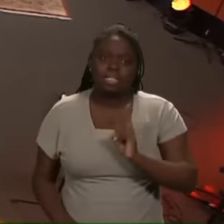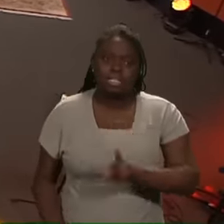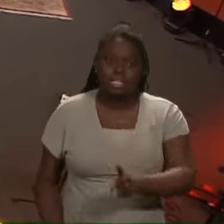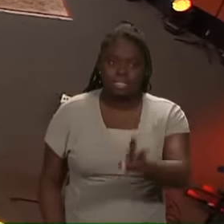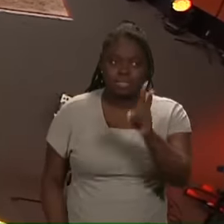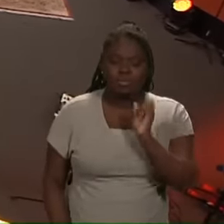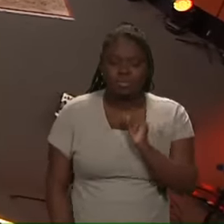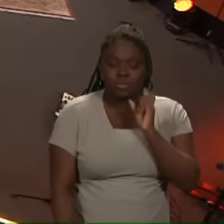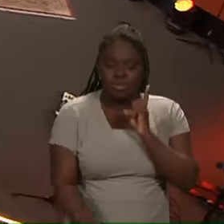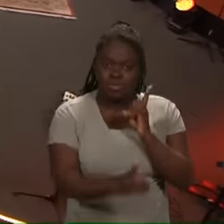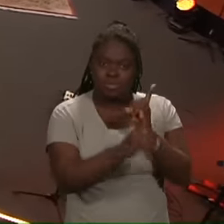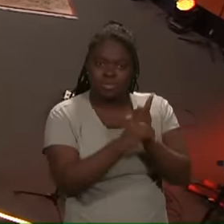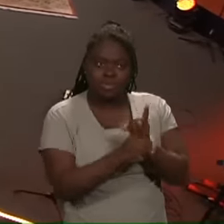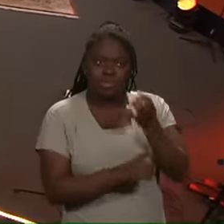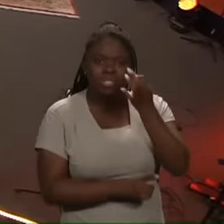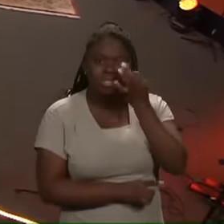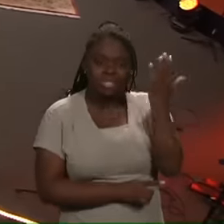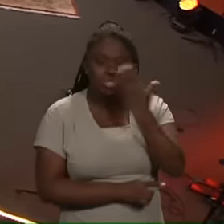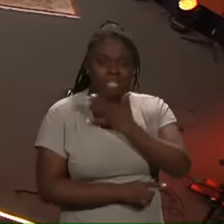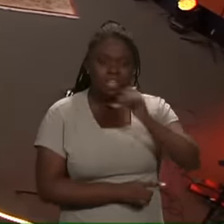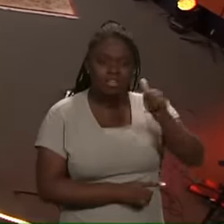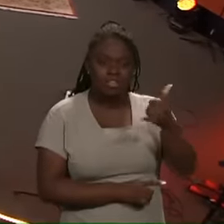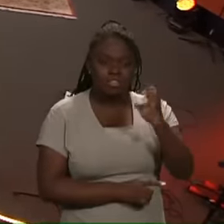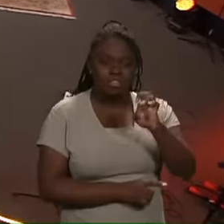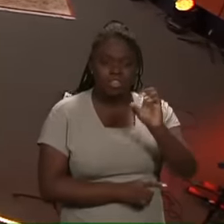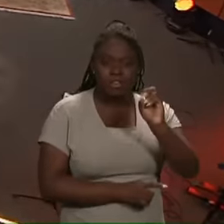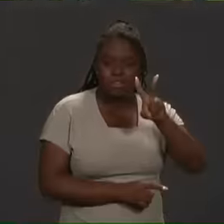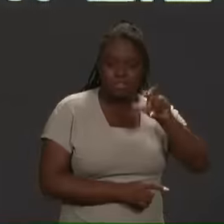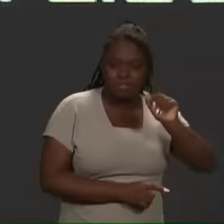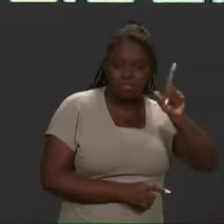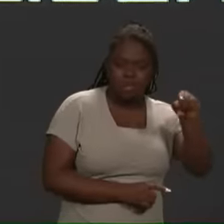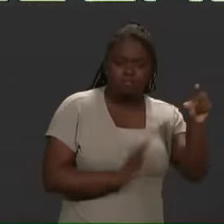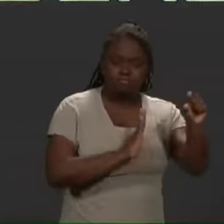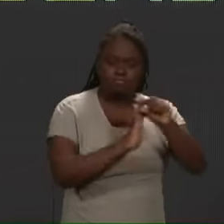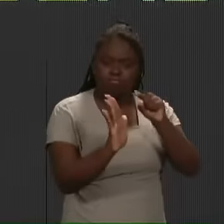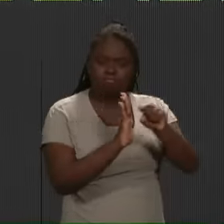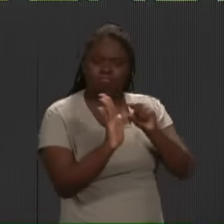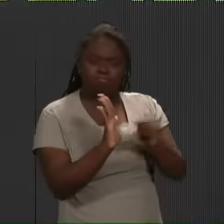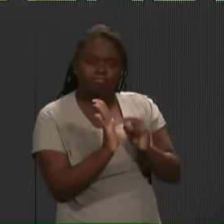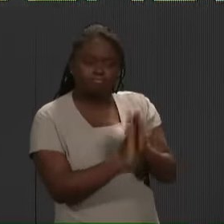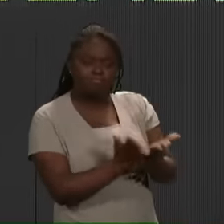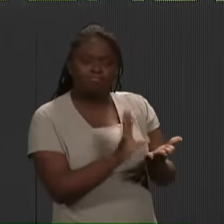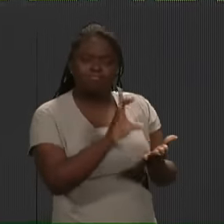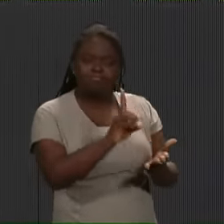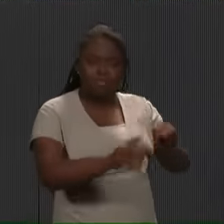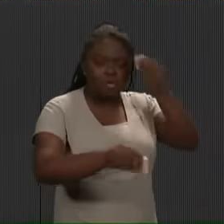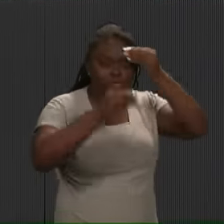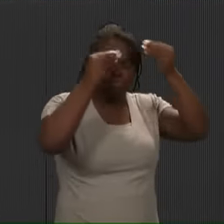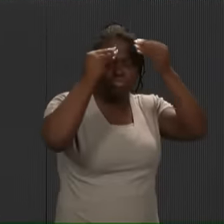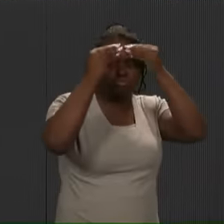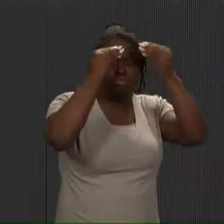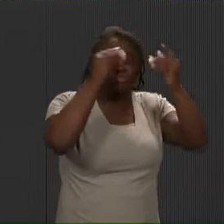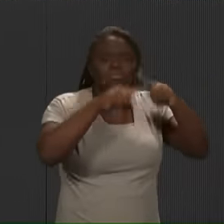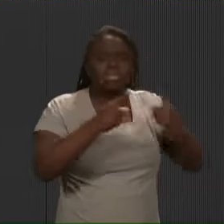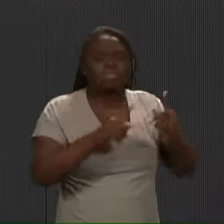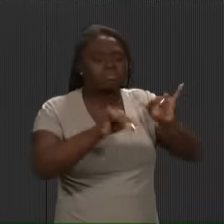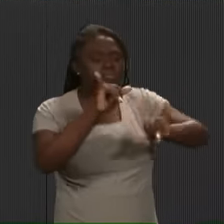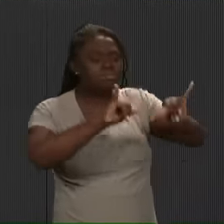Jeová, ele está cheio de versículos da Bíblia, mas ele não tem o quê? Unção.